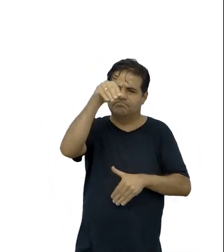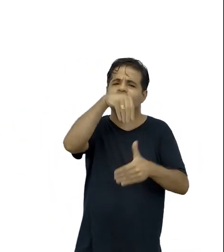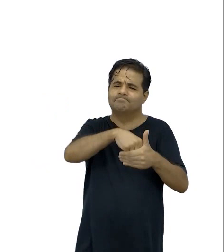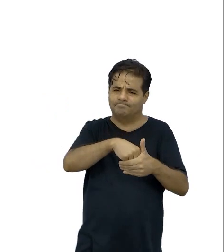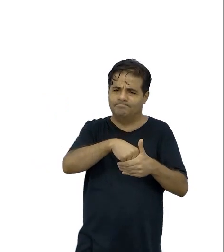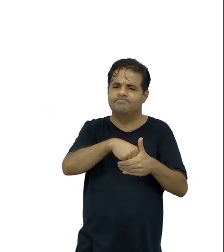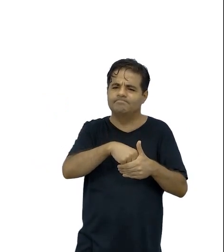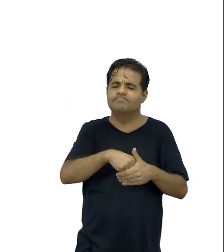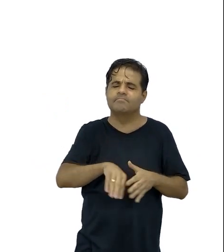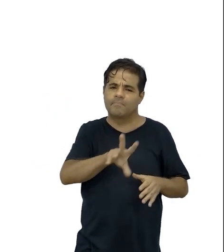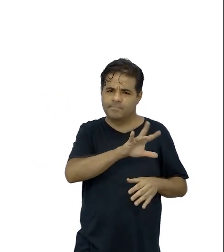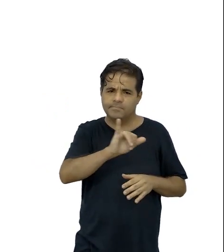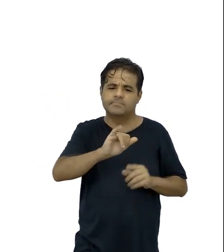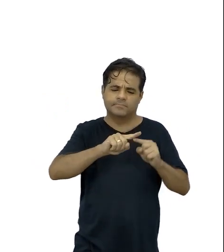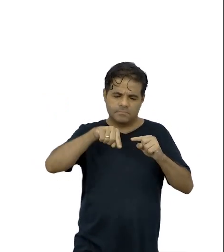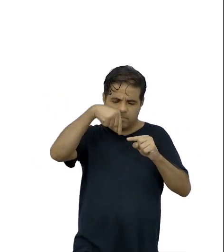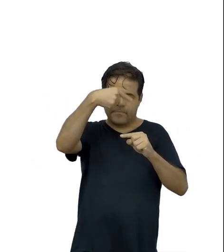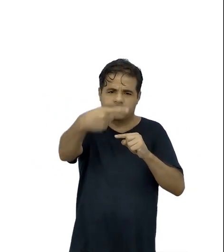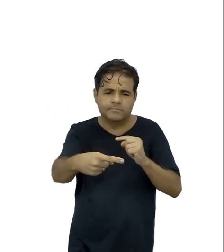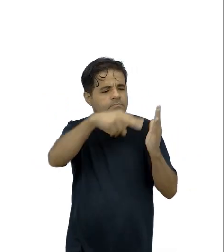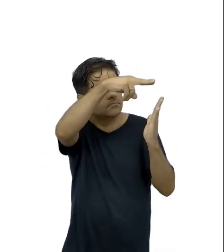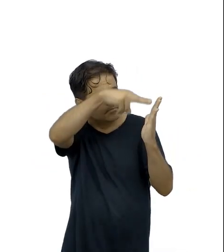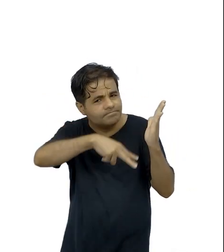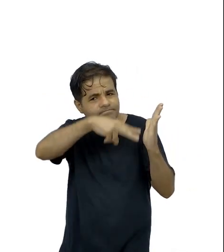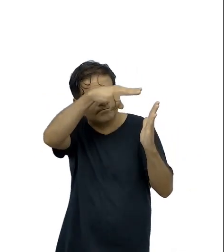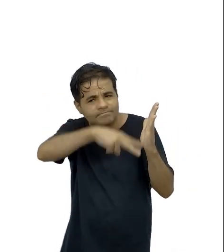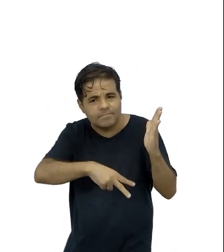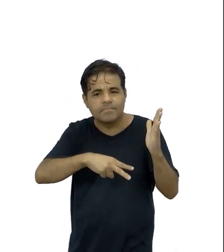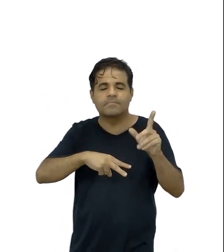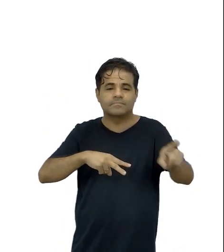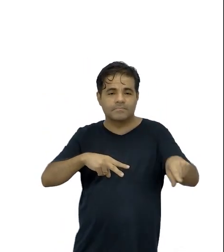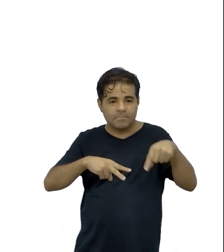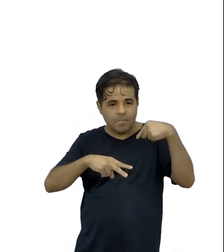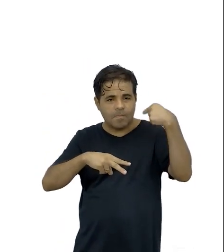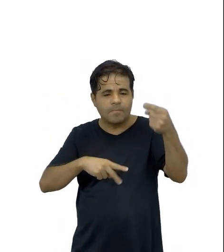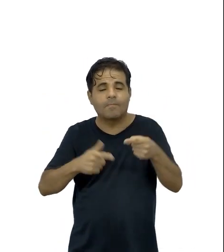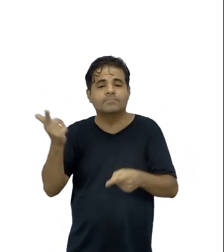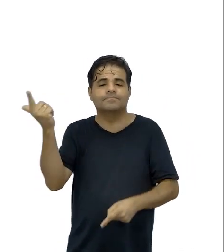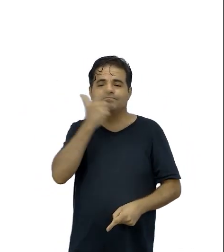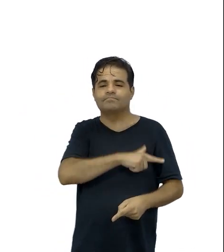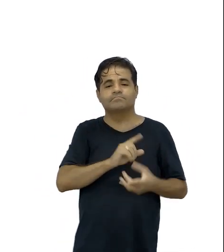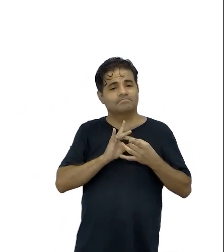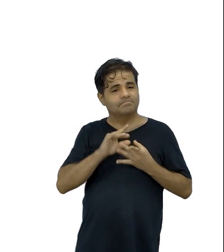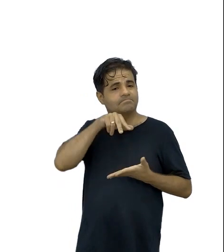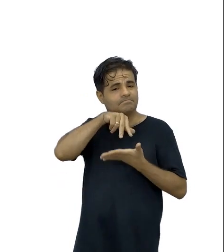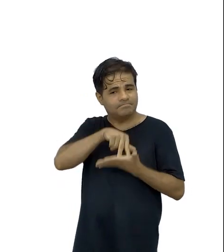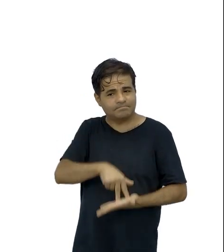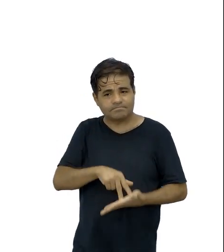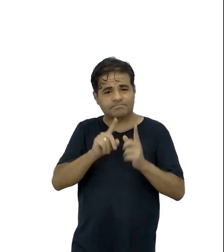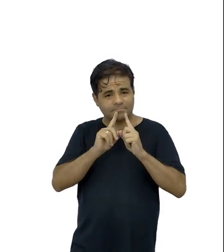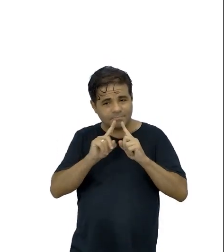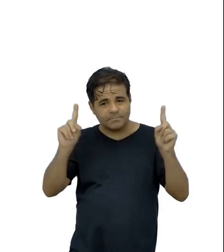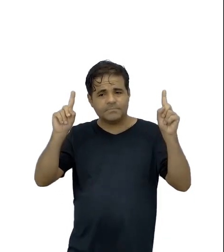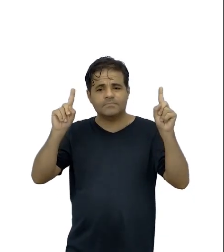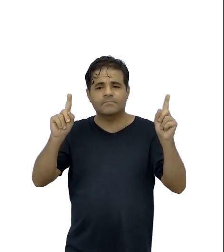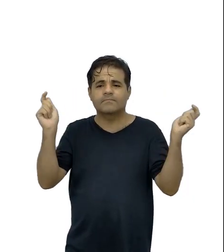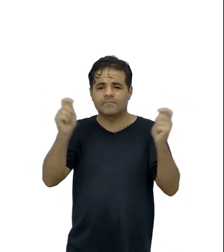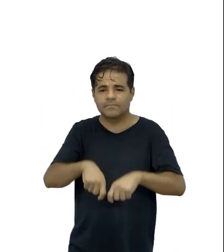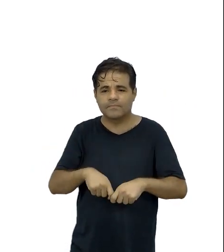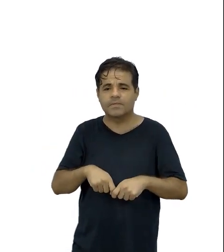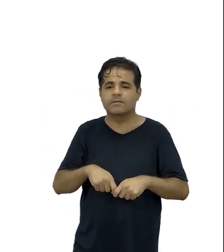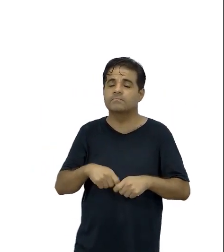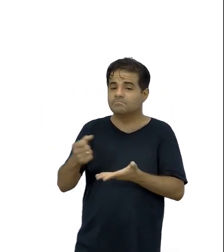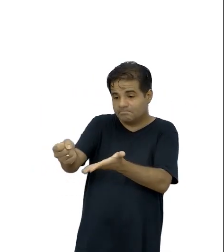também depois da leitura, e aí que eles consigam ter os posicionamentos críticos, e aí